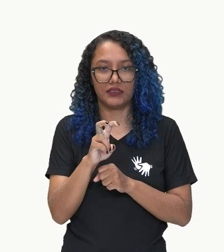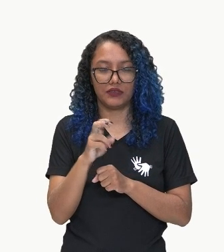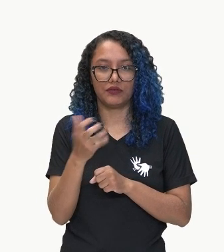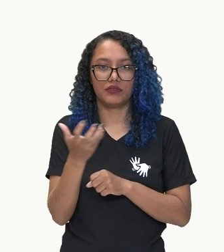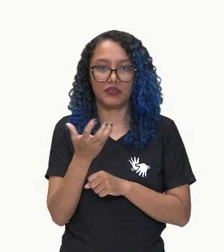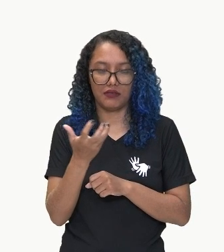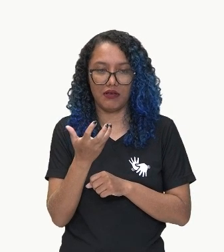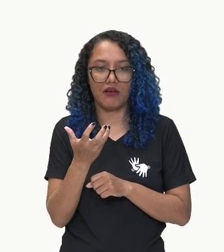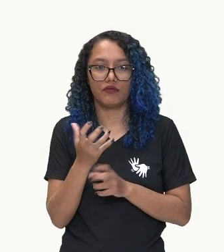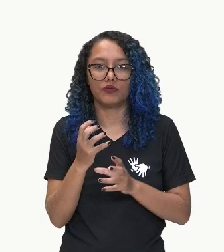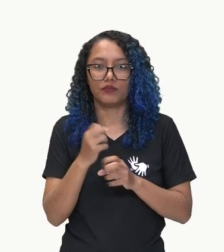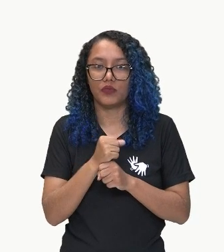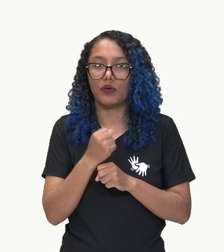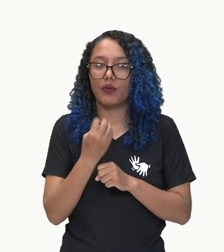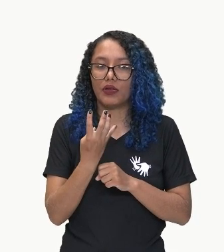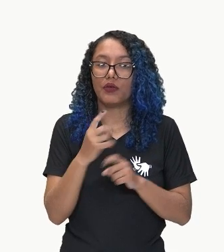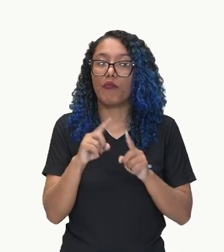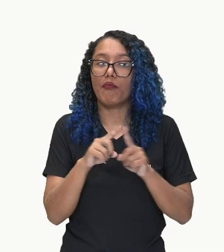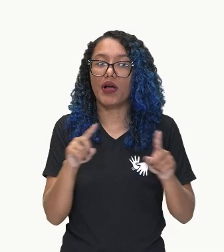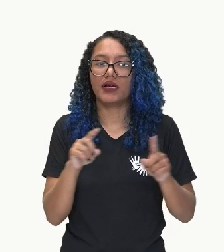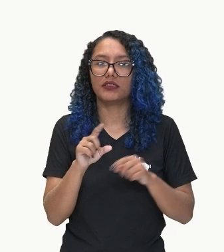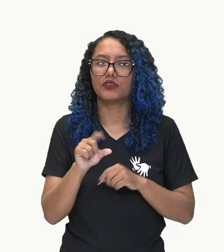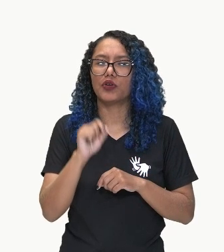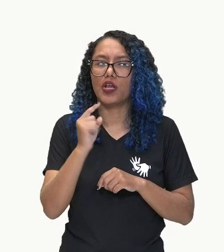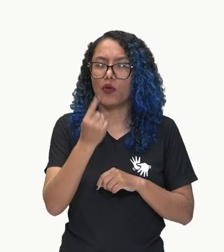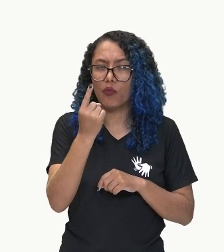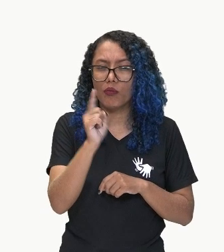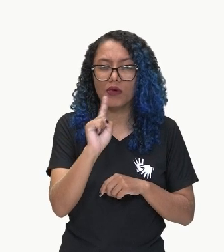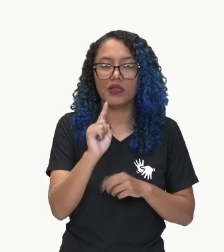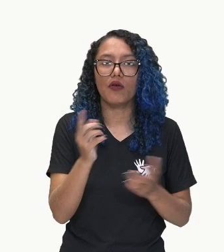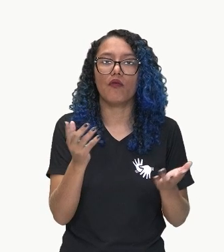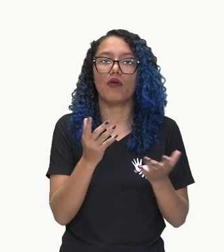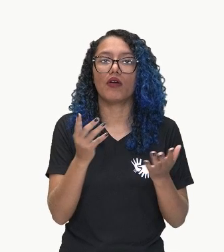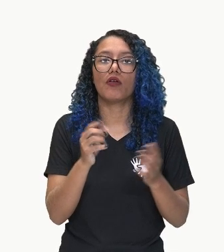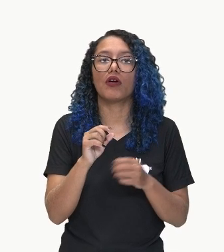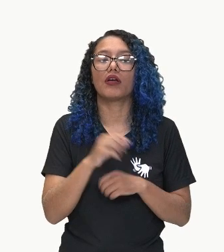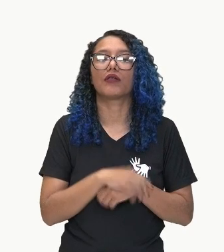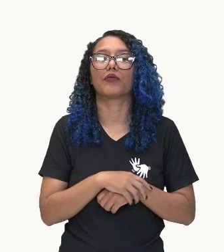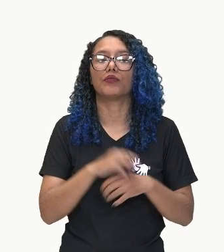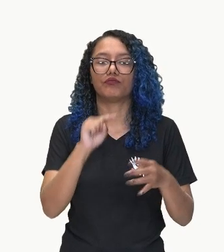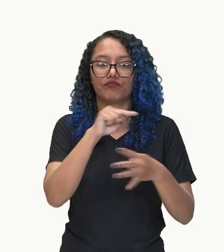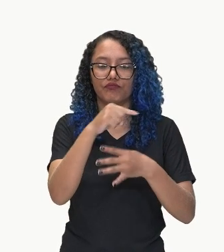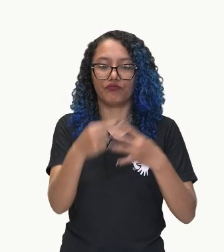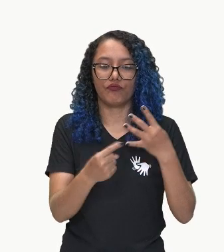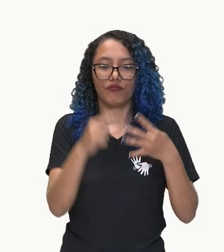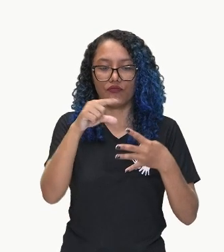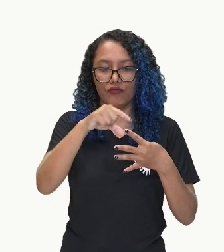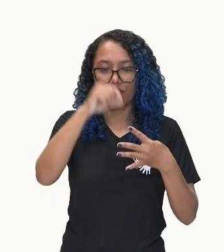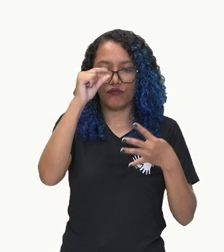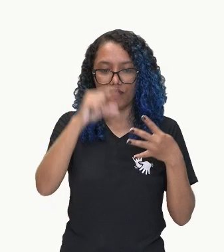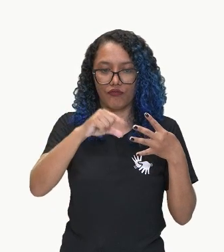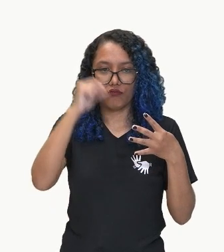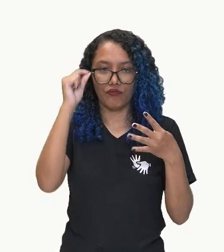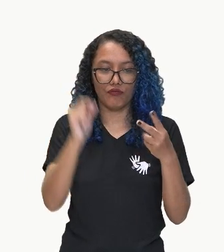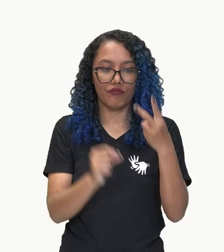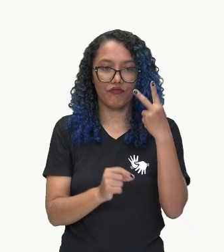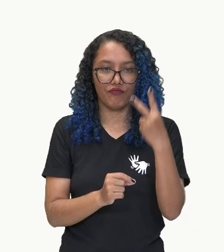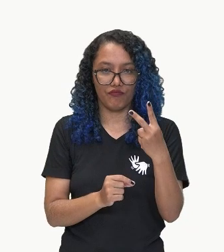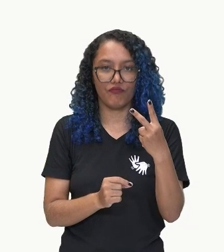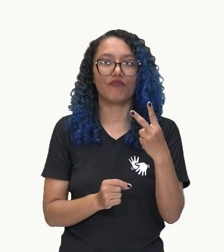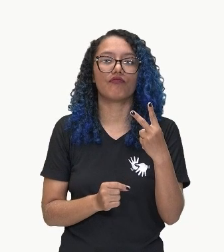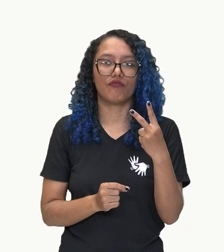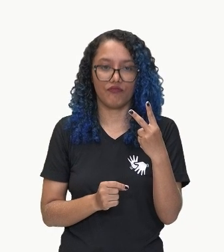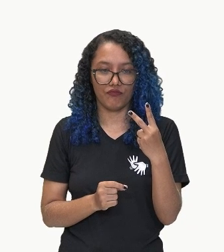nós não vamos pegar só uma moeda. Agora nós vamos pegar aí 2 moedas, ó, de